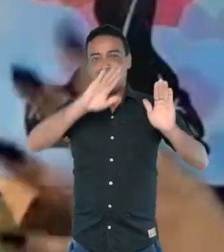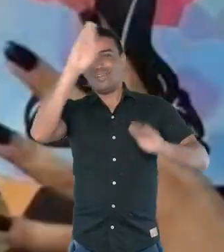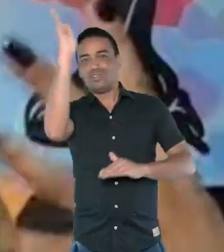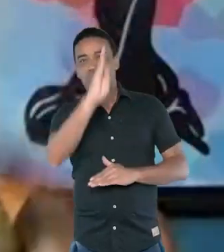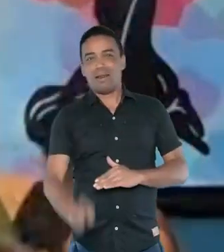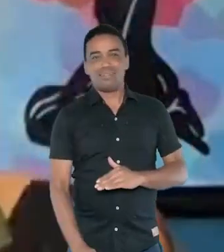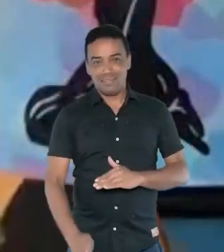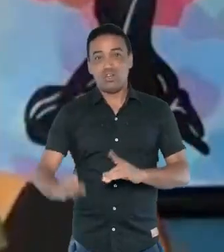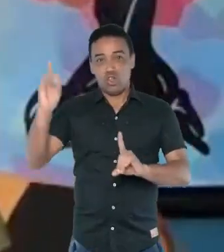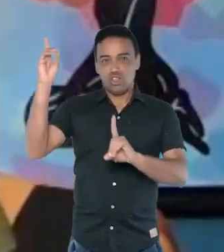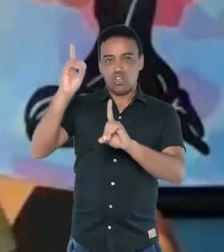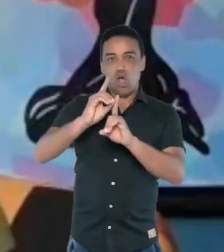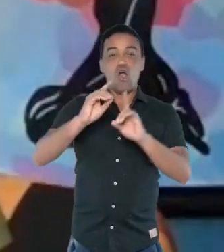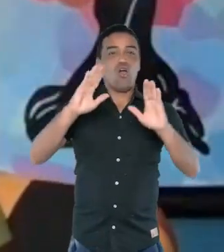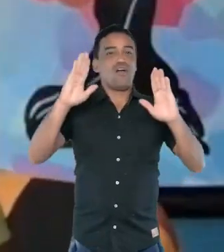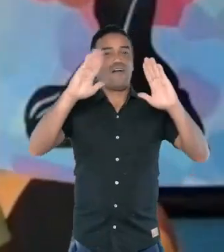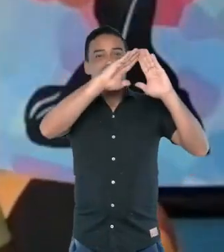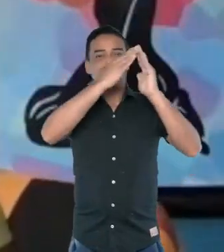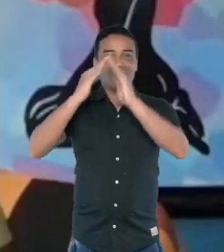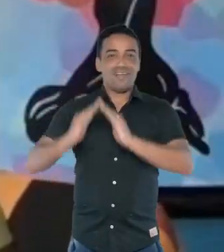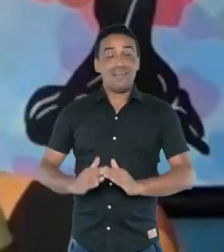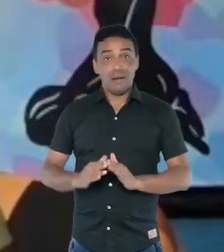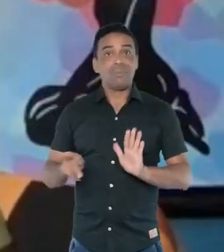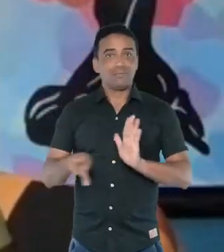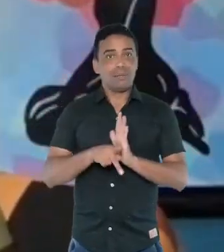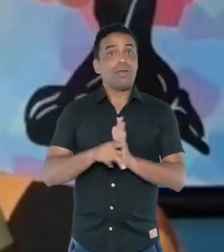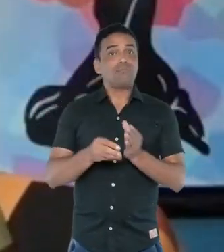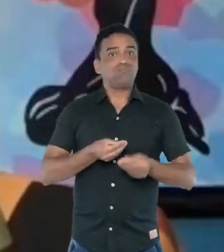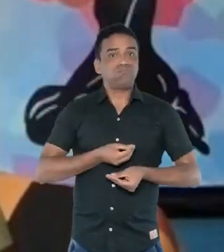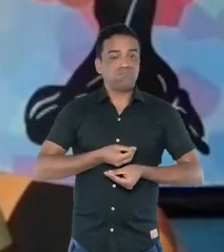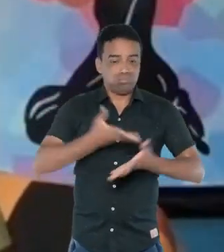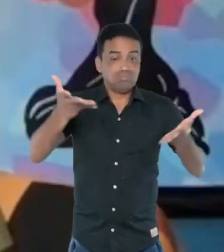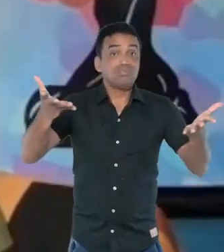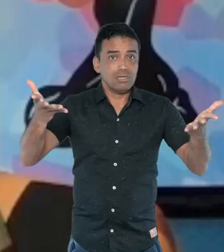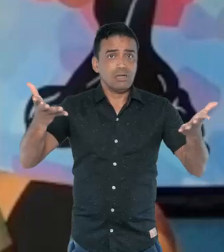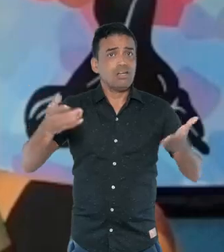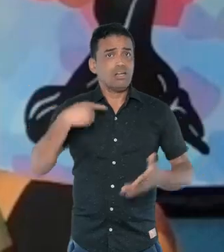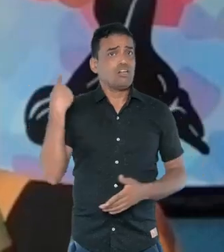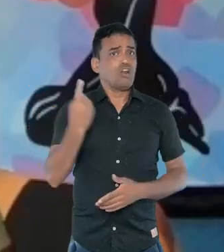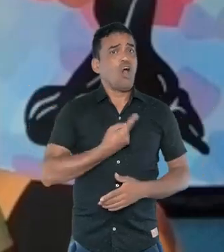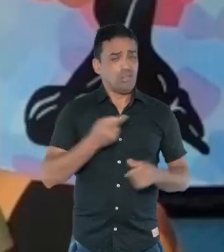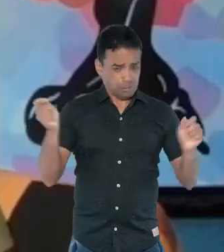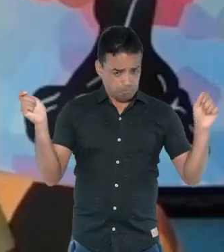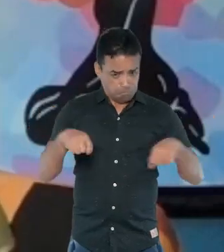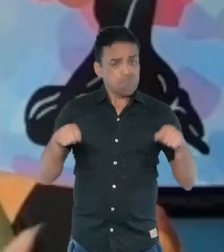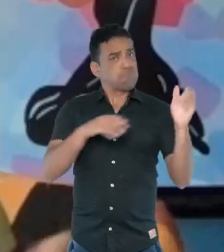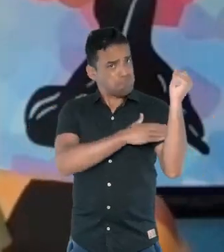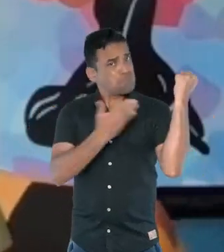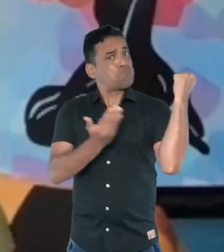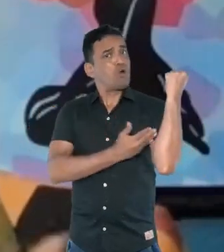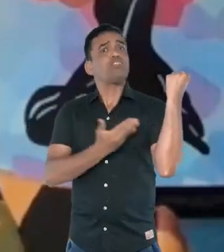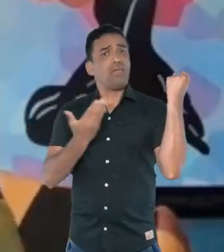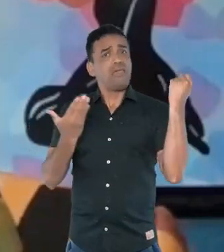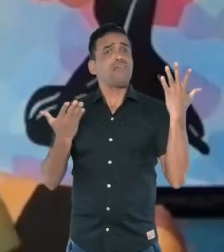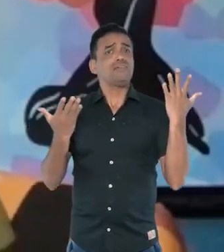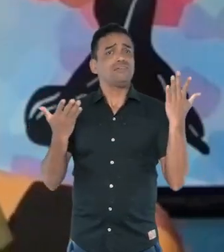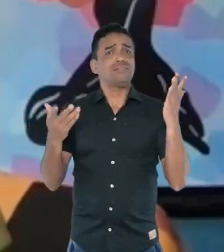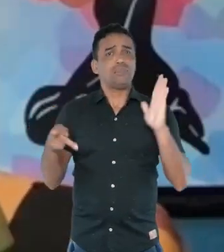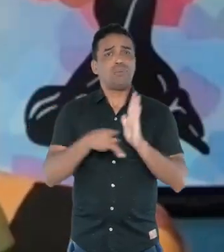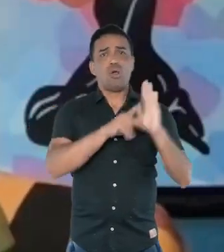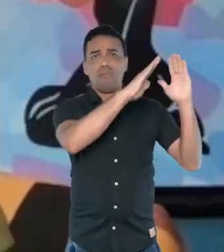de favela, mas também levando essa mensagem, né, de que a gente tem muita potência nas